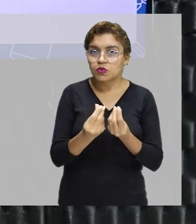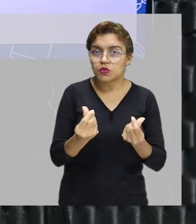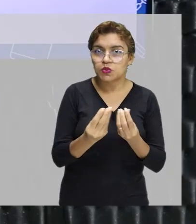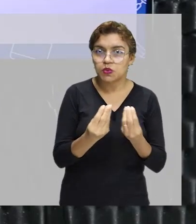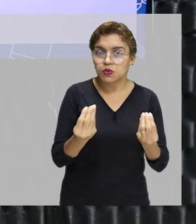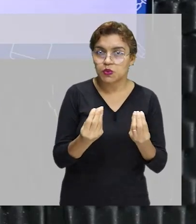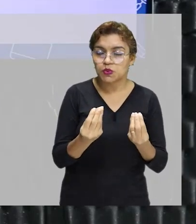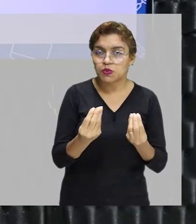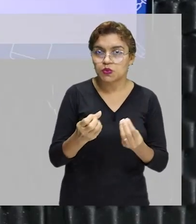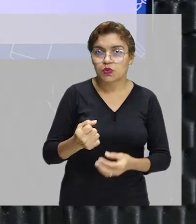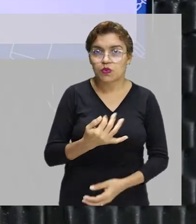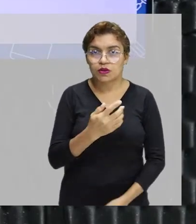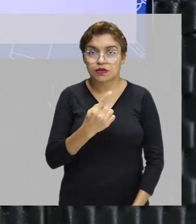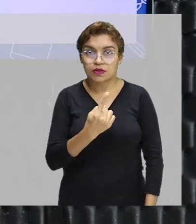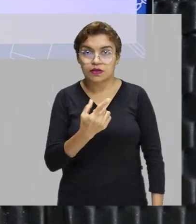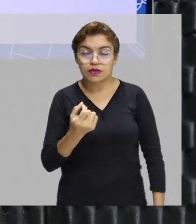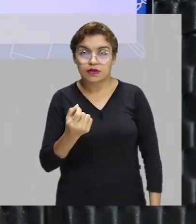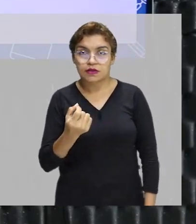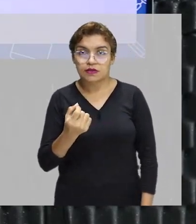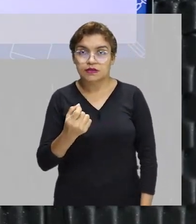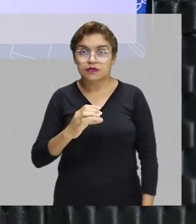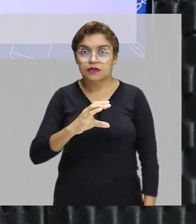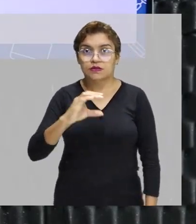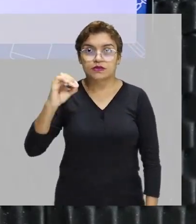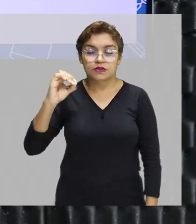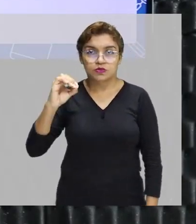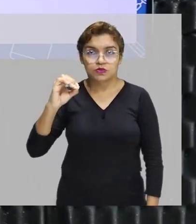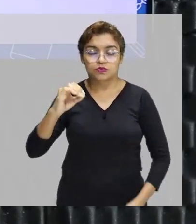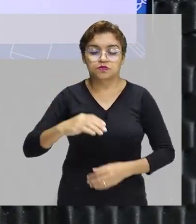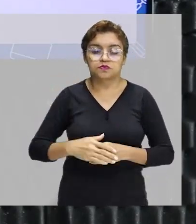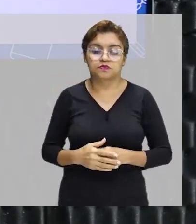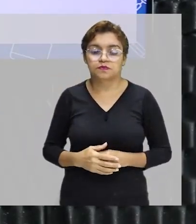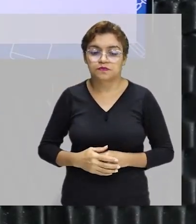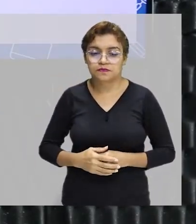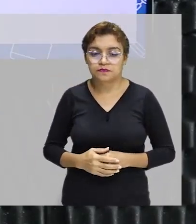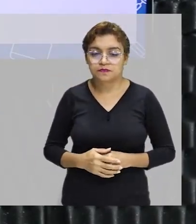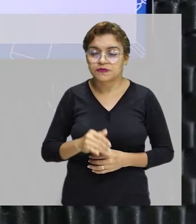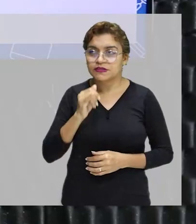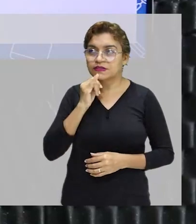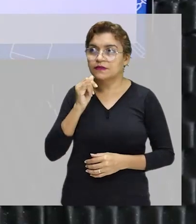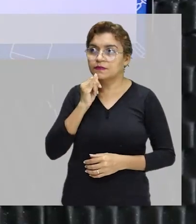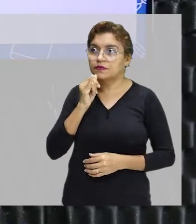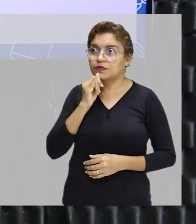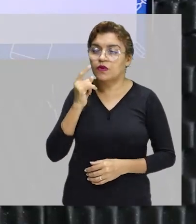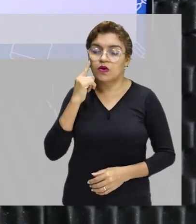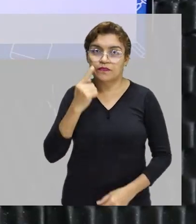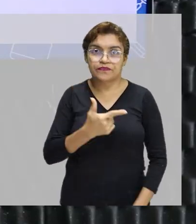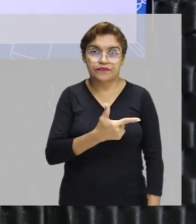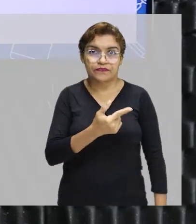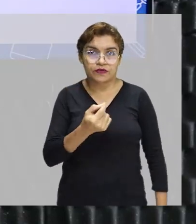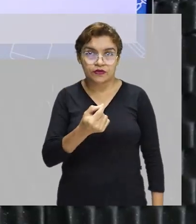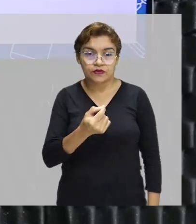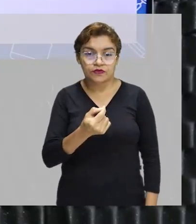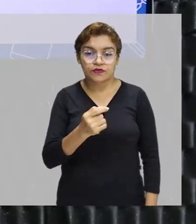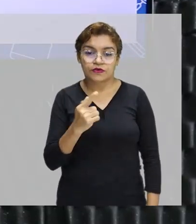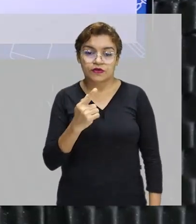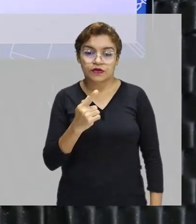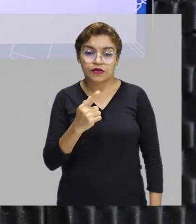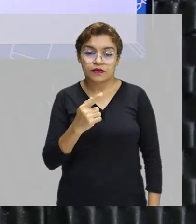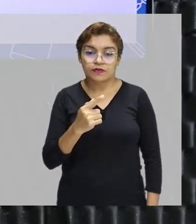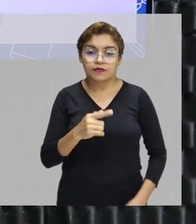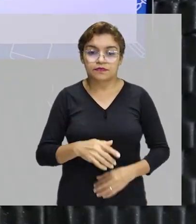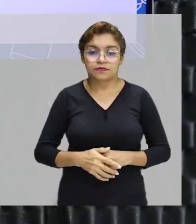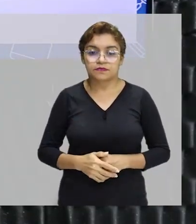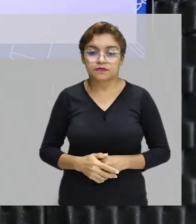a 10 graus Celsius. Então, aqui, turminha, olha só. 20 gramas do nitrato, né,